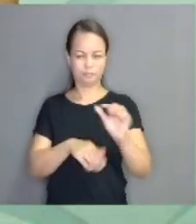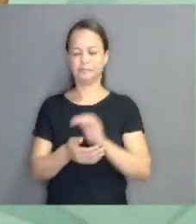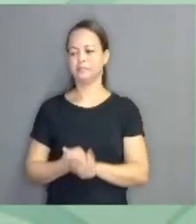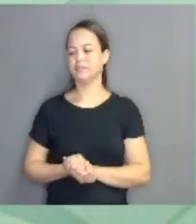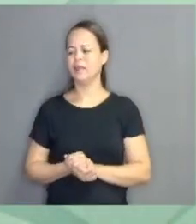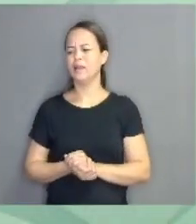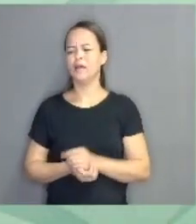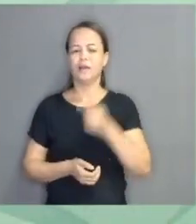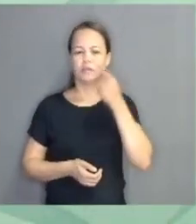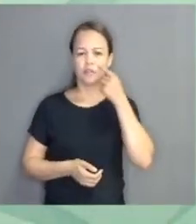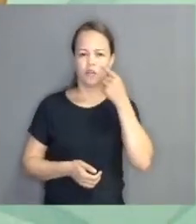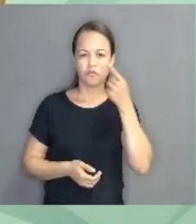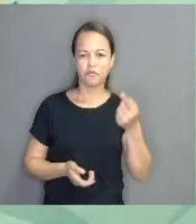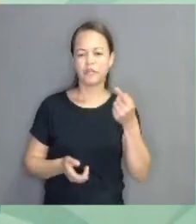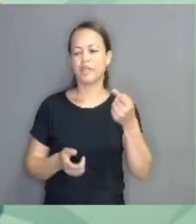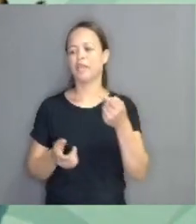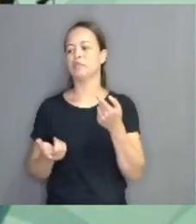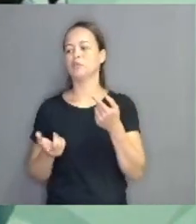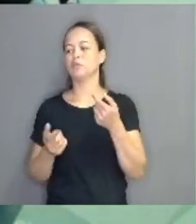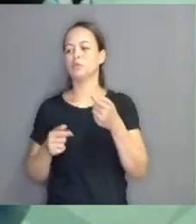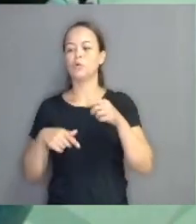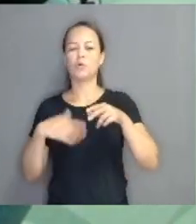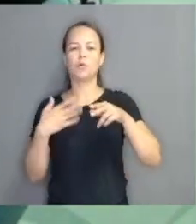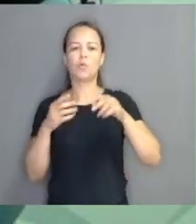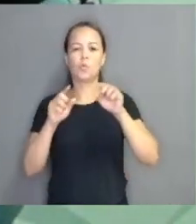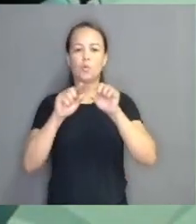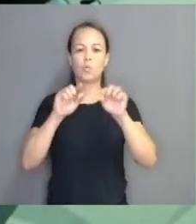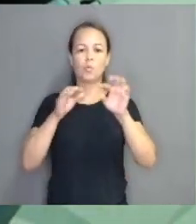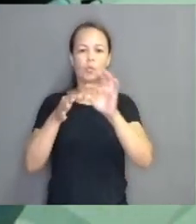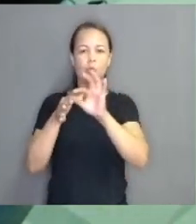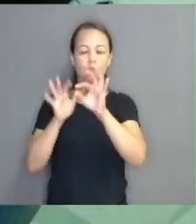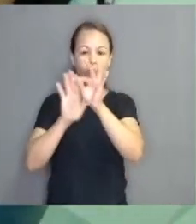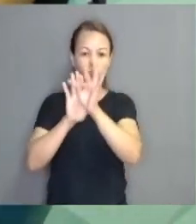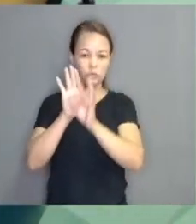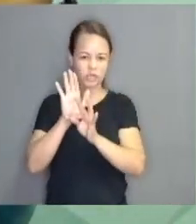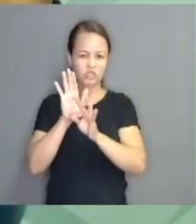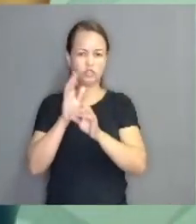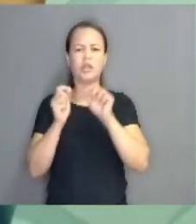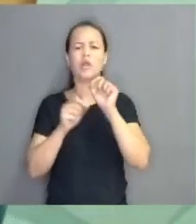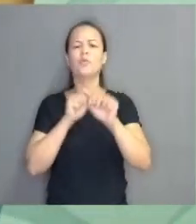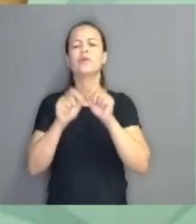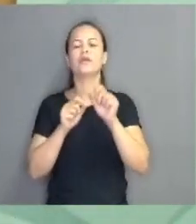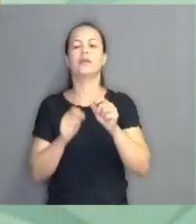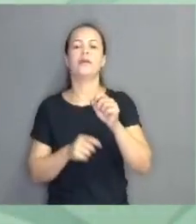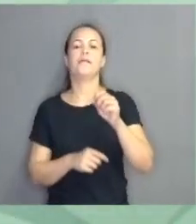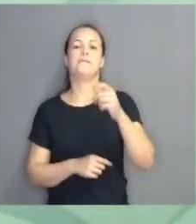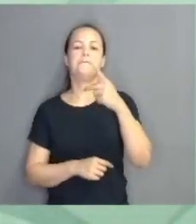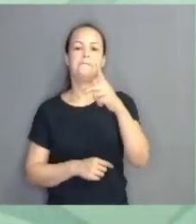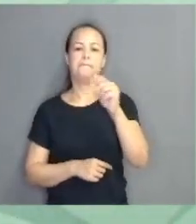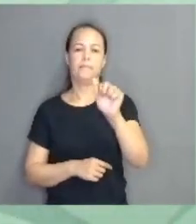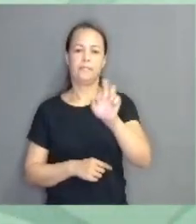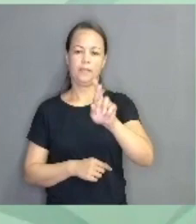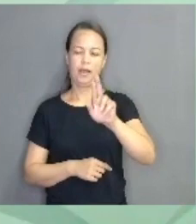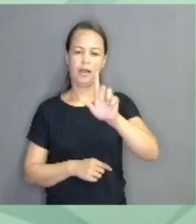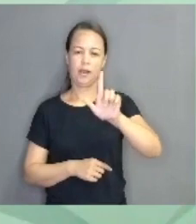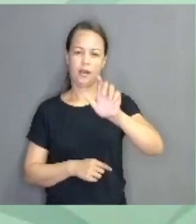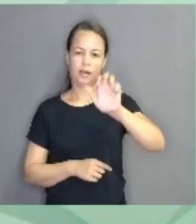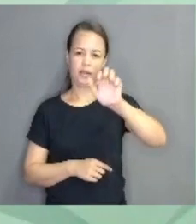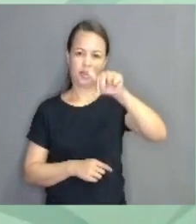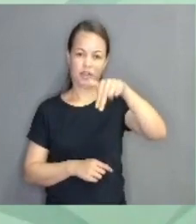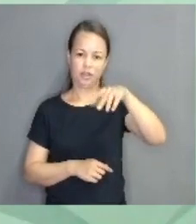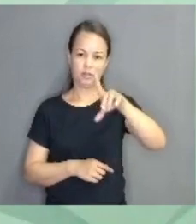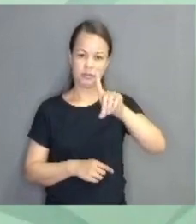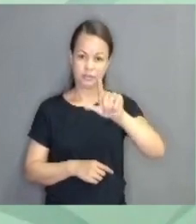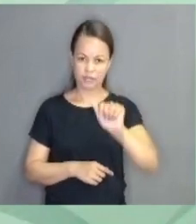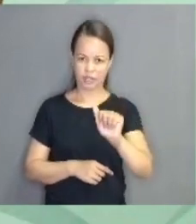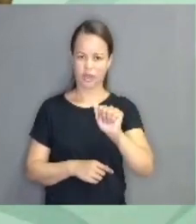Estão vendo aqui esse textinho? Ele é uma parlenda, tá? E nós vamos localizar nessa parlenda onde